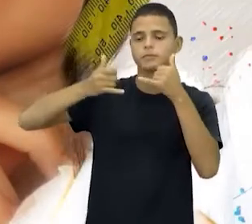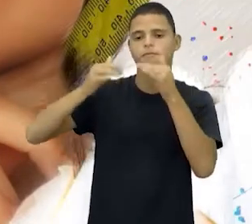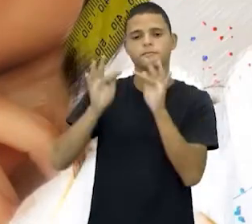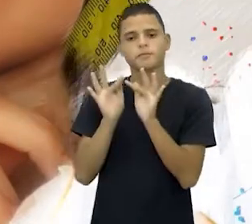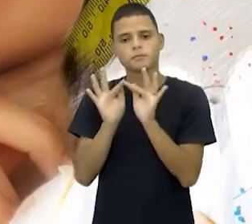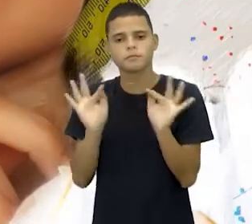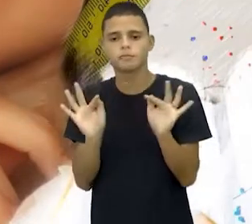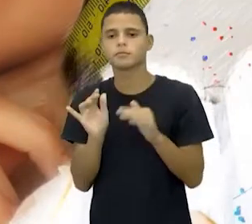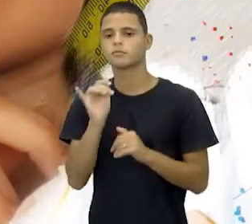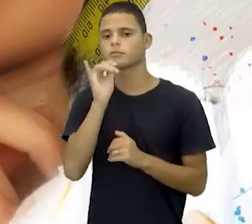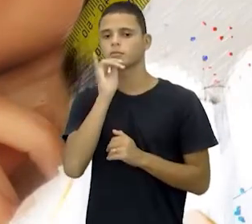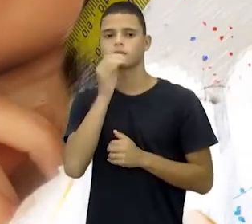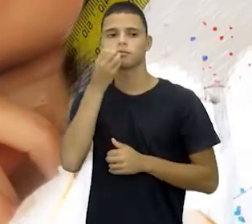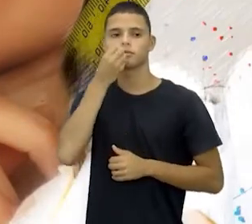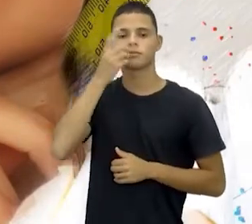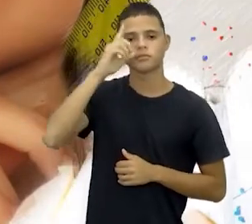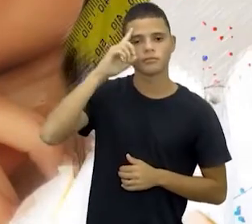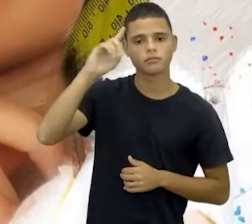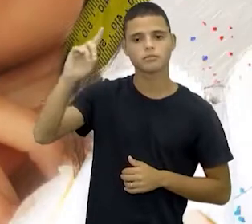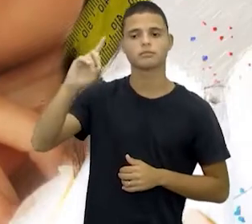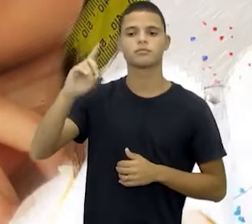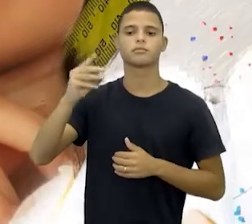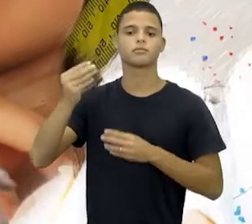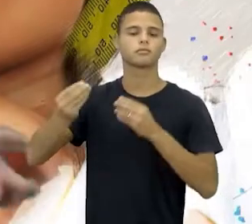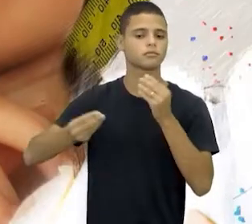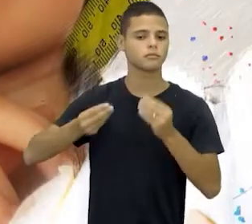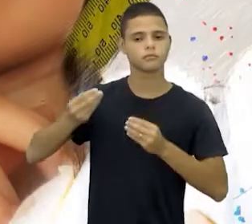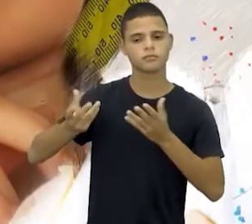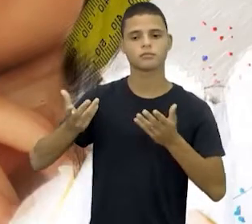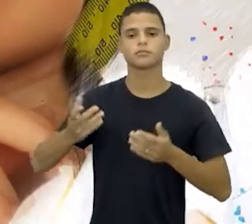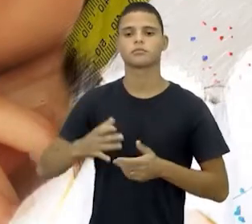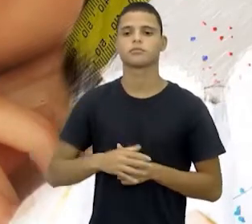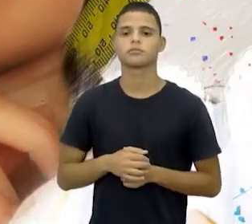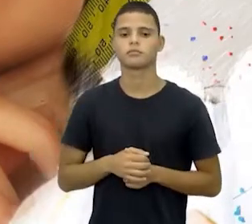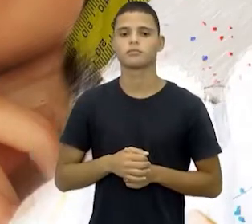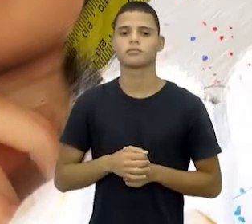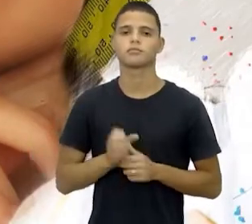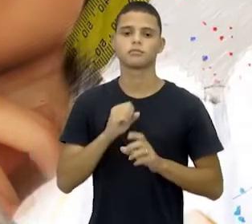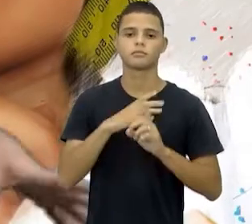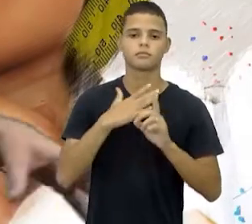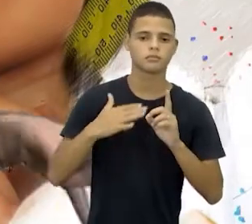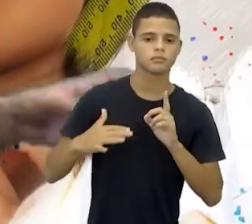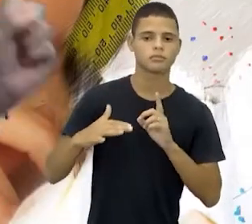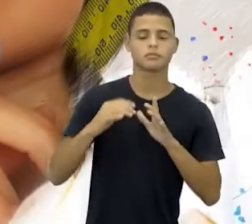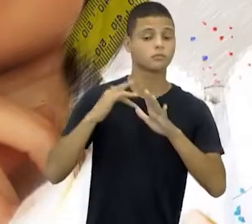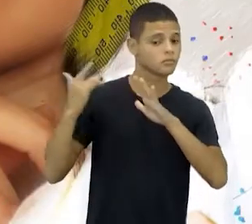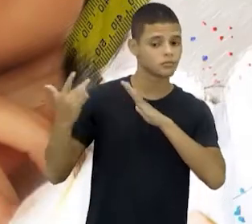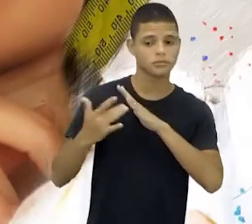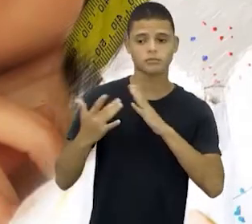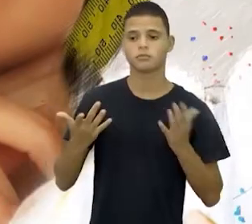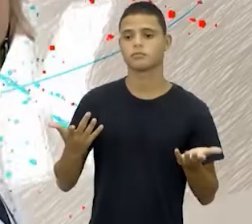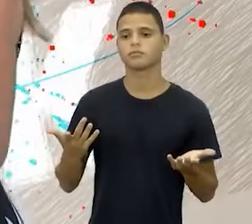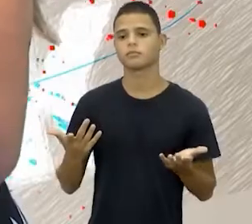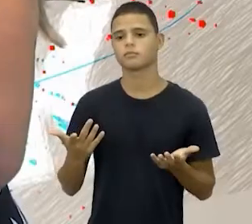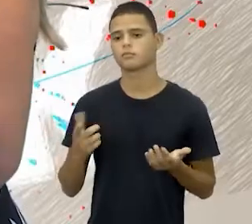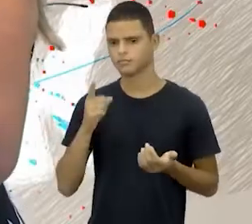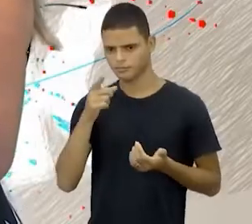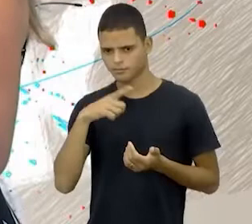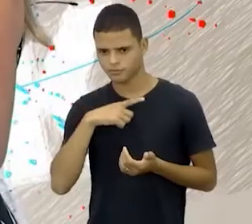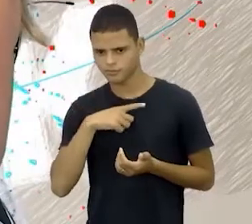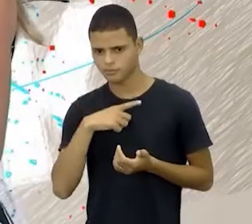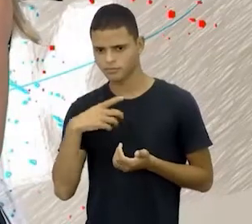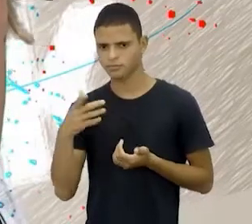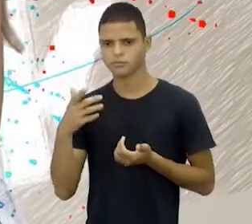simples, como um bom dia, né? Quantas vezes a gente enxergou dentro das redes sociais, no WhatsApp, você já recebeu essas figurinhas, Pro? Já, eu